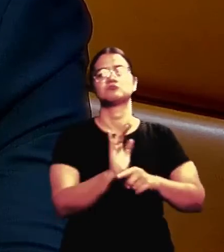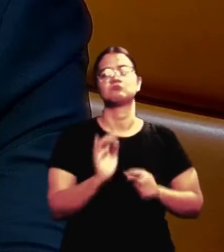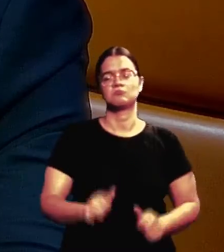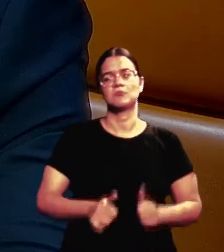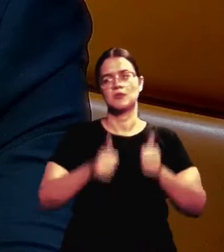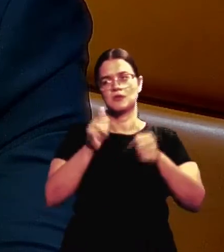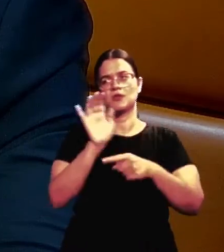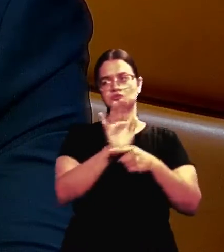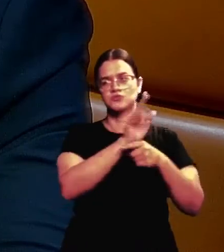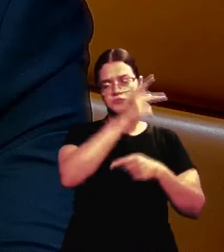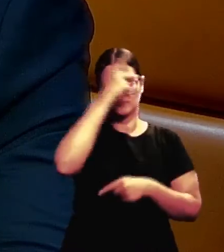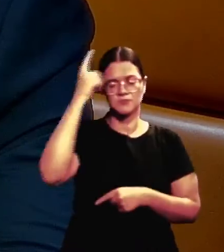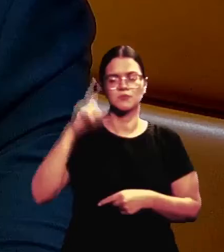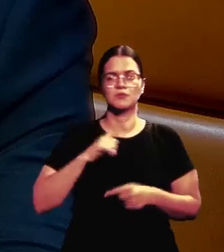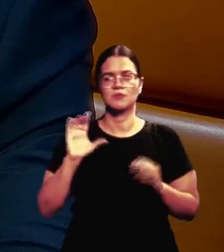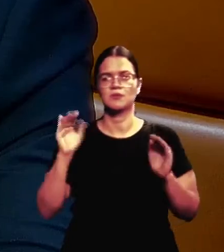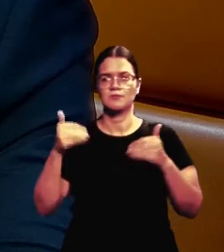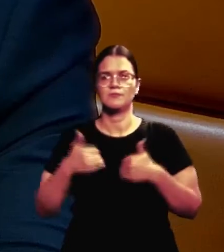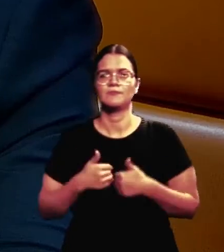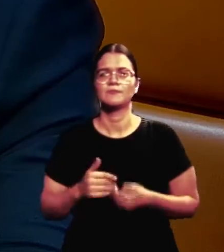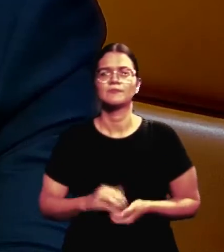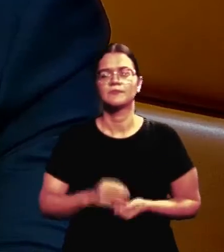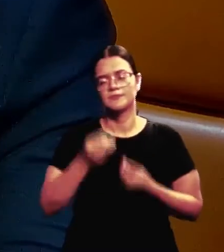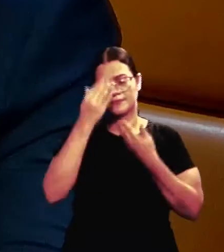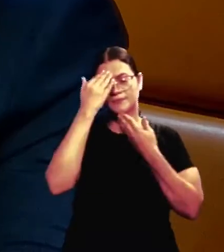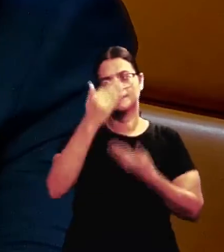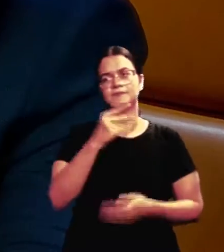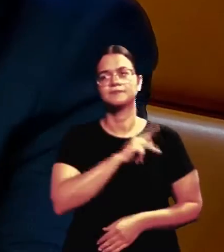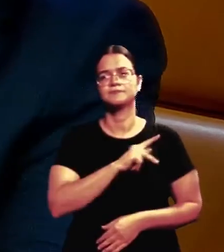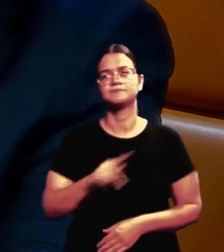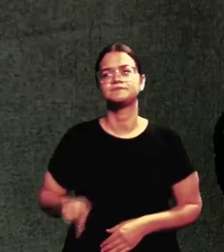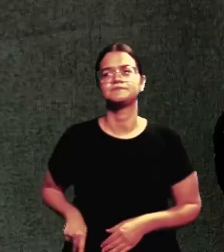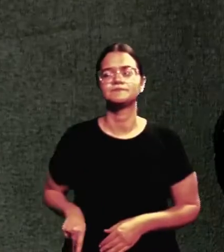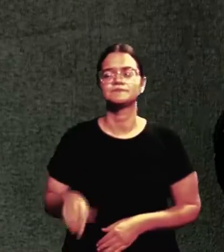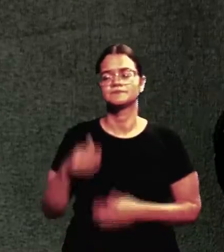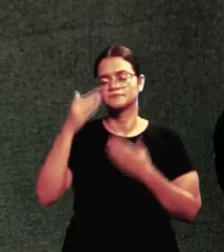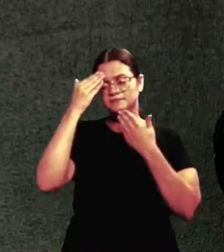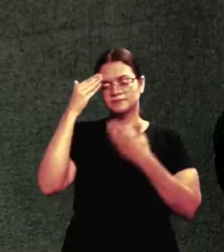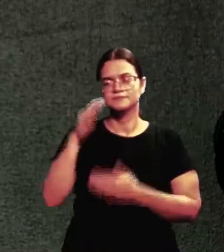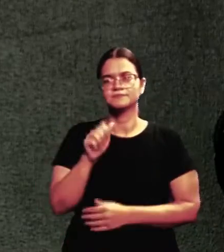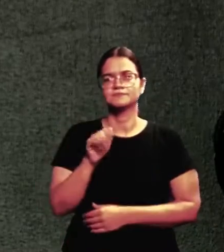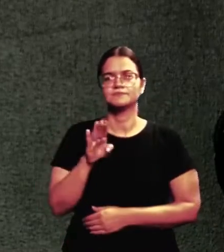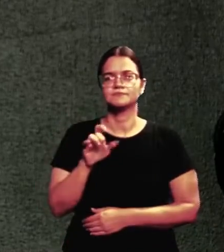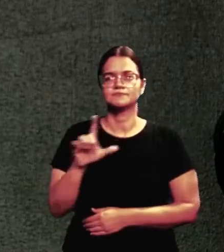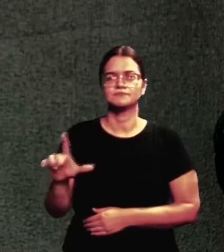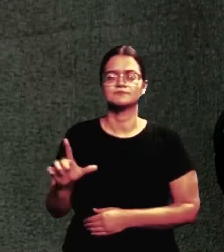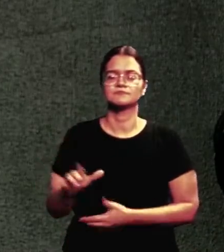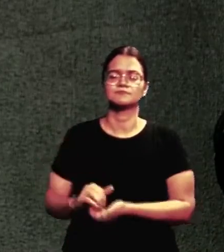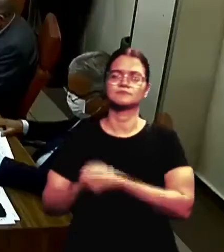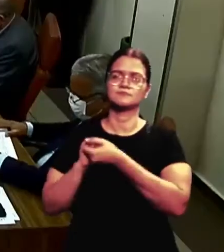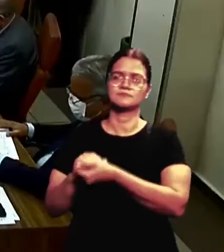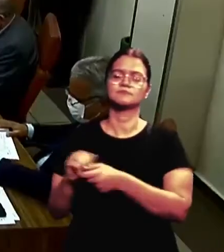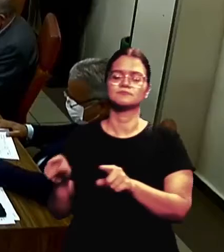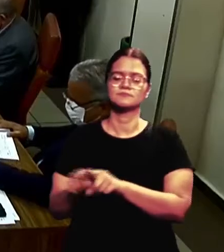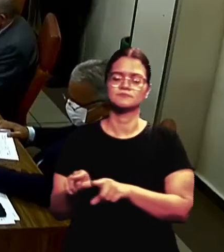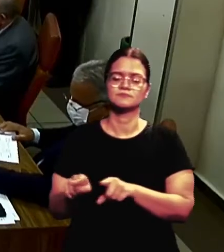trazer o benefício a essas pessoas que têm o transtorno de autismo. Obrigado, presidente. Obrigado, vereador Abel.